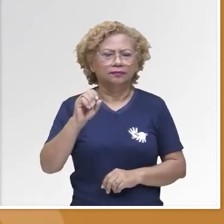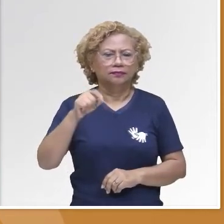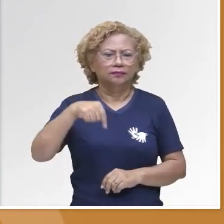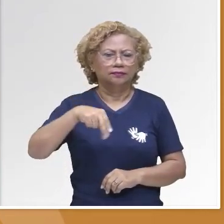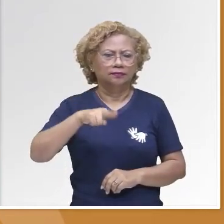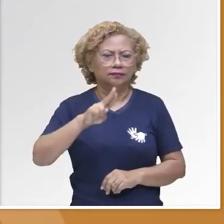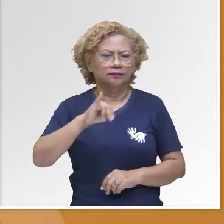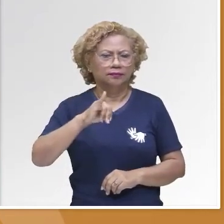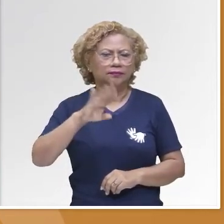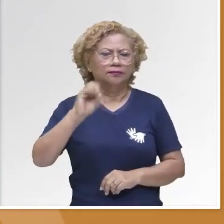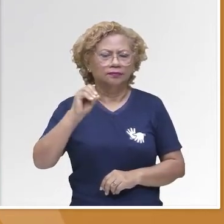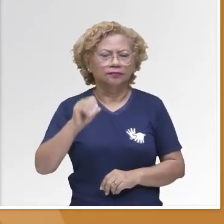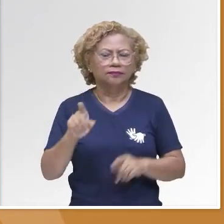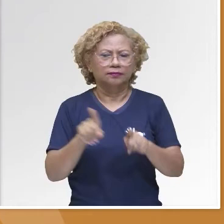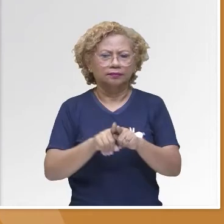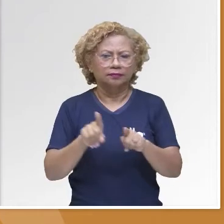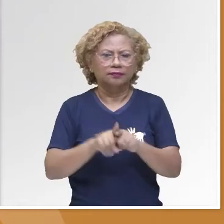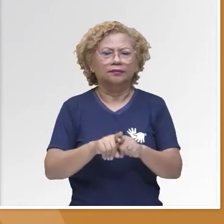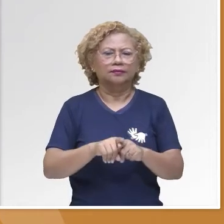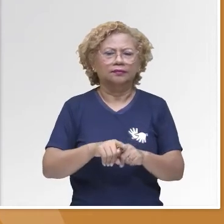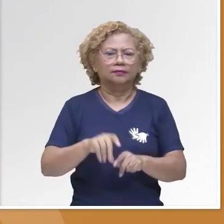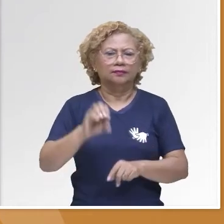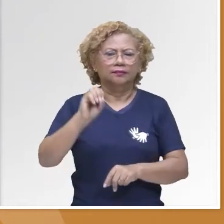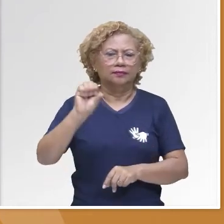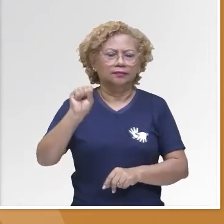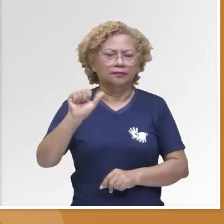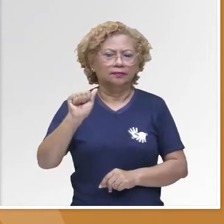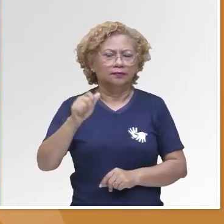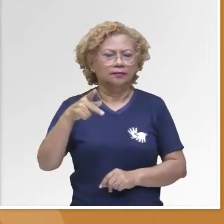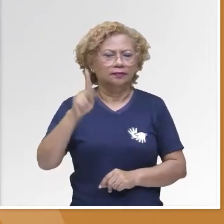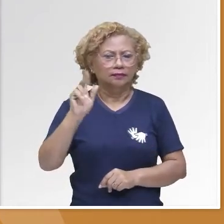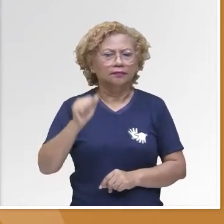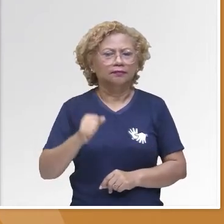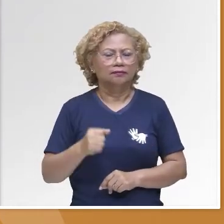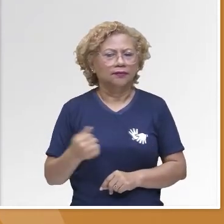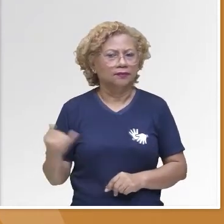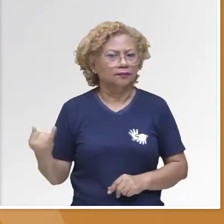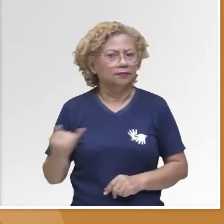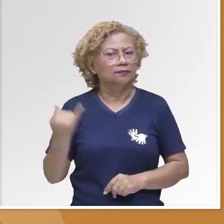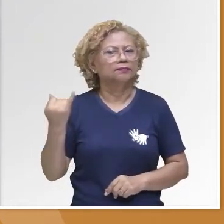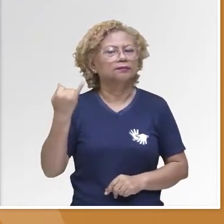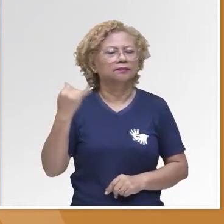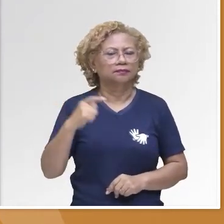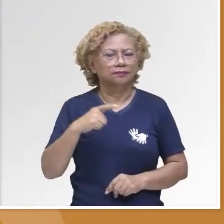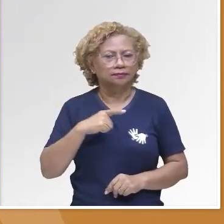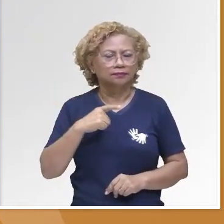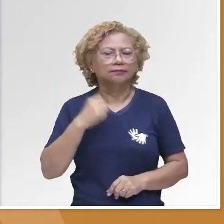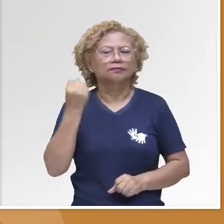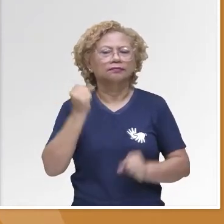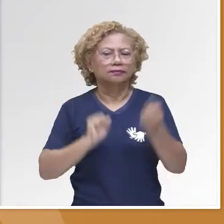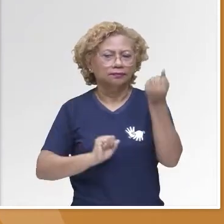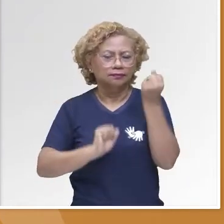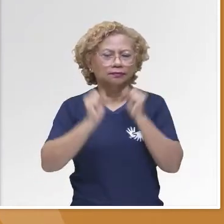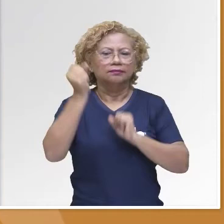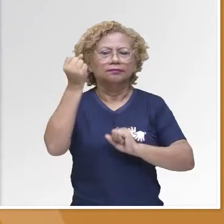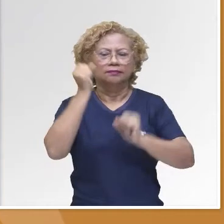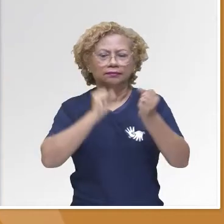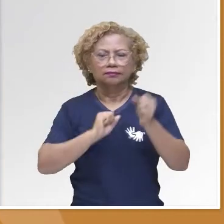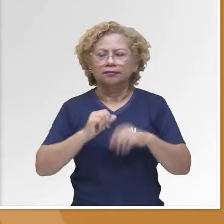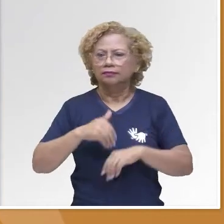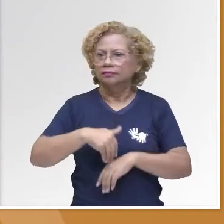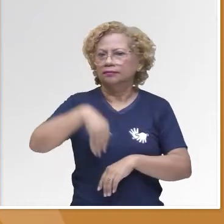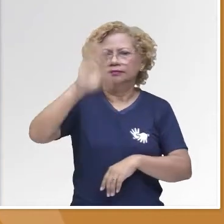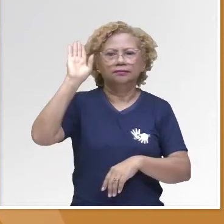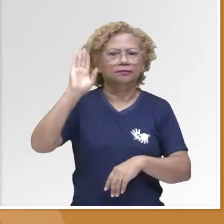industrial, tá? Que é a área que abrange ali, né, os maiores índices de indústrias dos mais